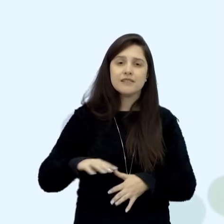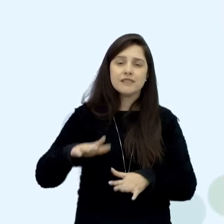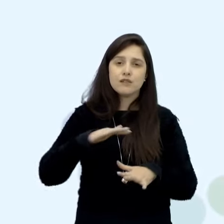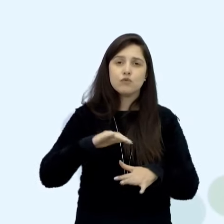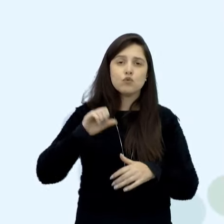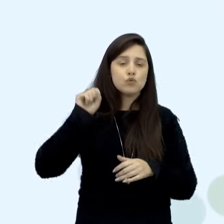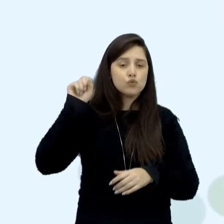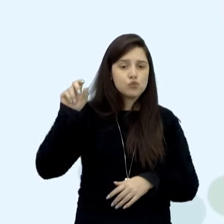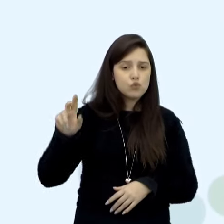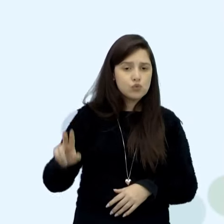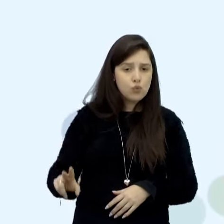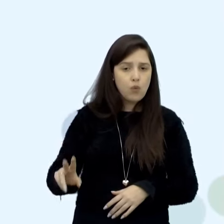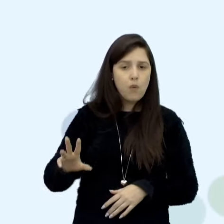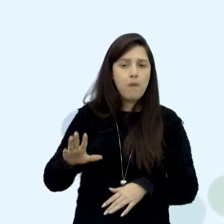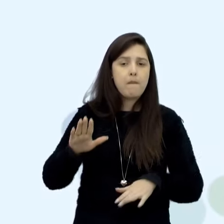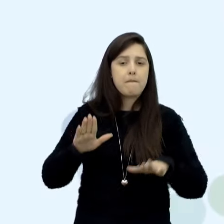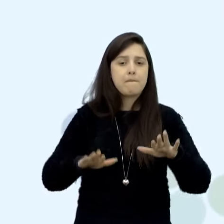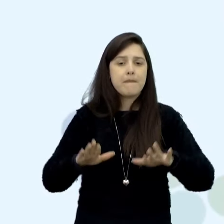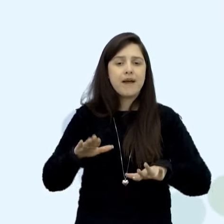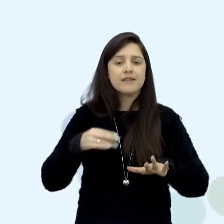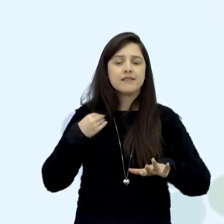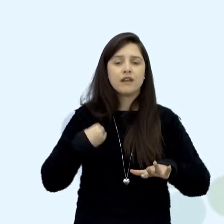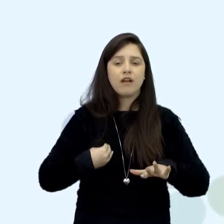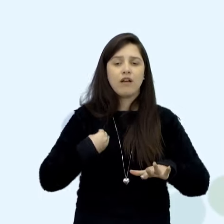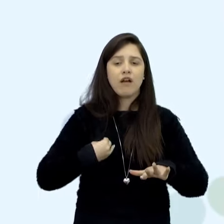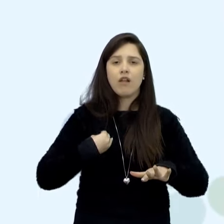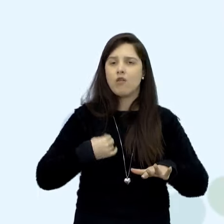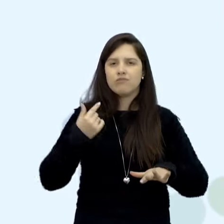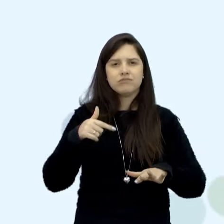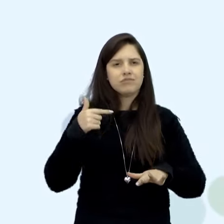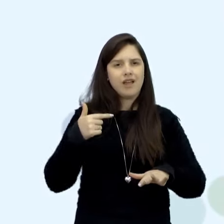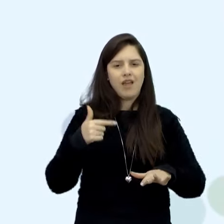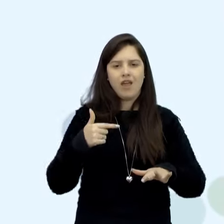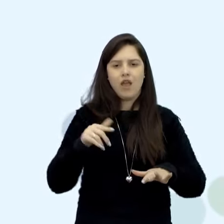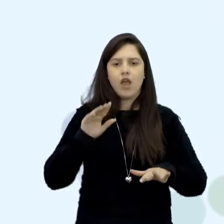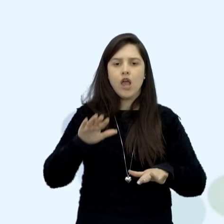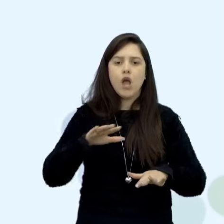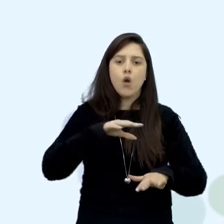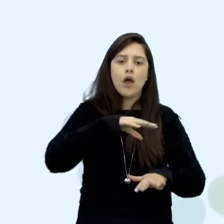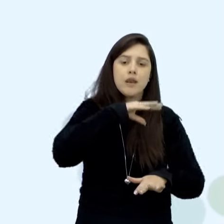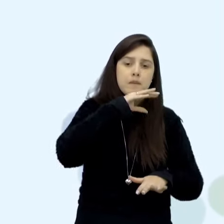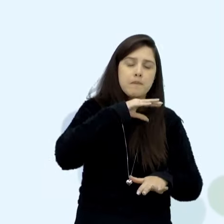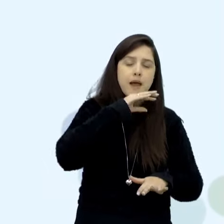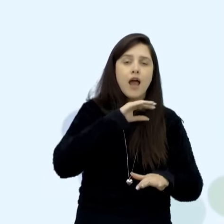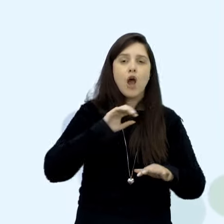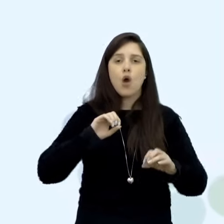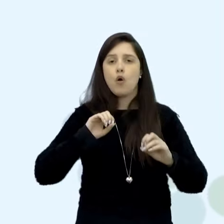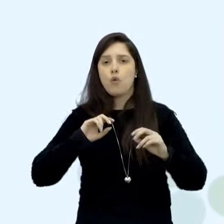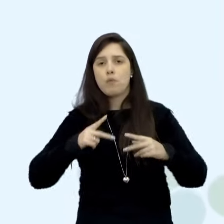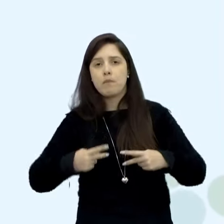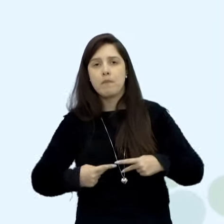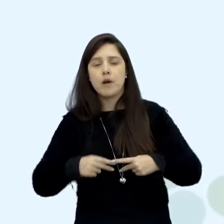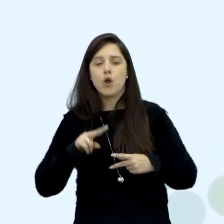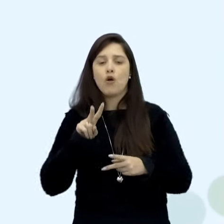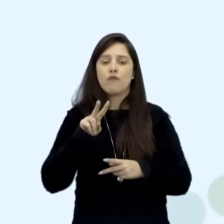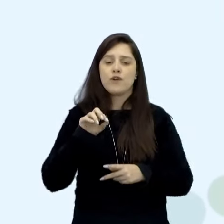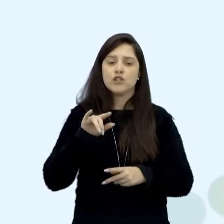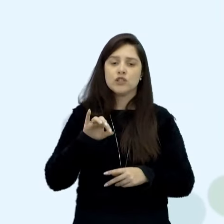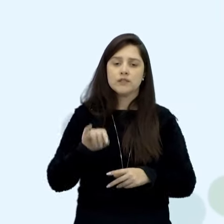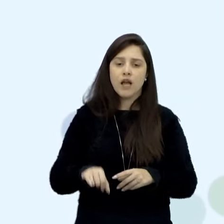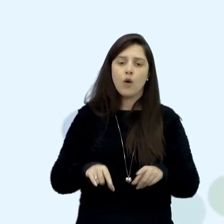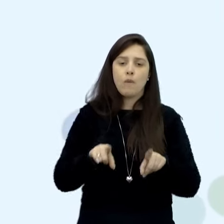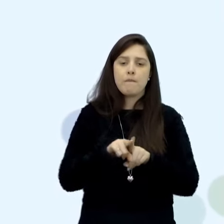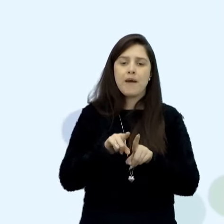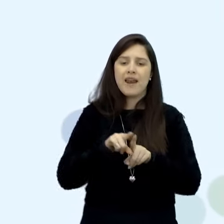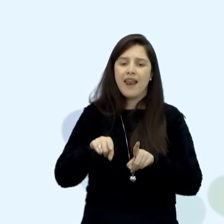Como praticamente não há vida local, seja humana, animal ou vegetal, as agências espaciais